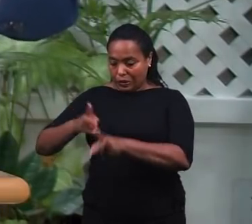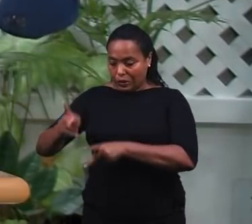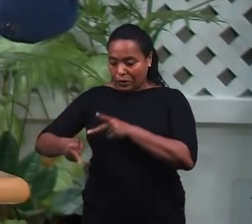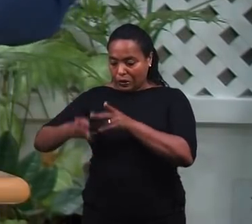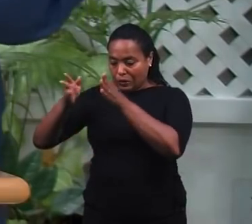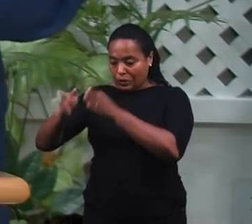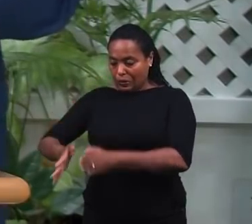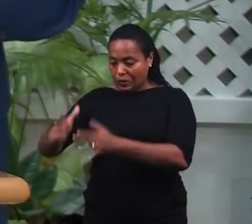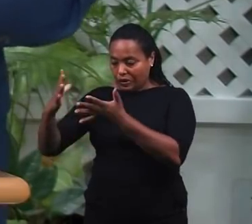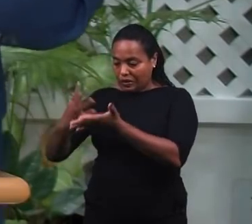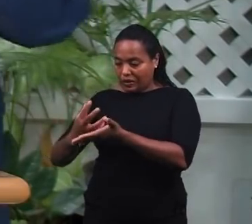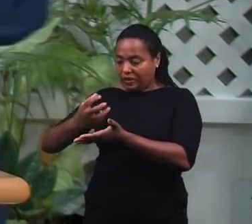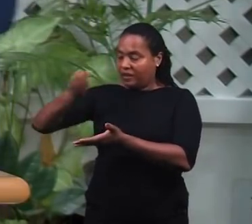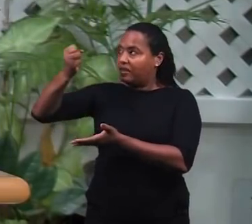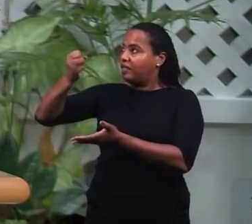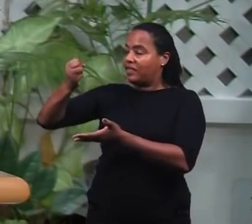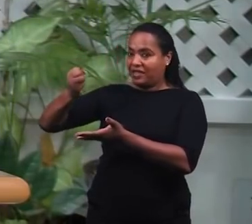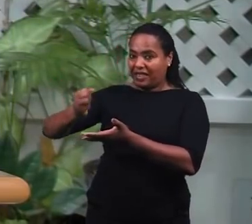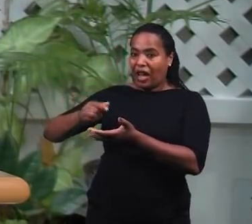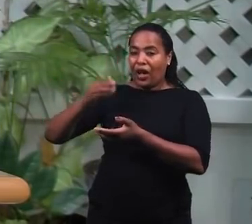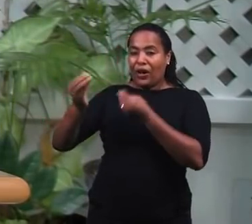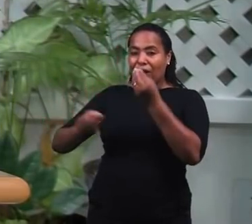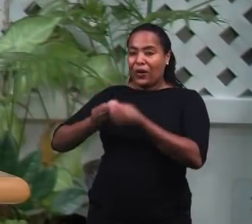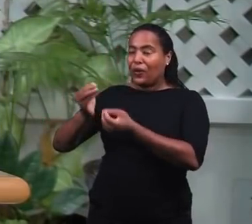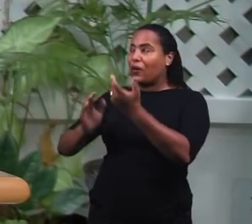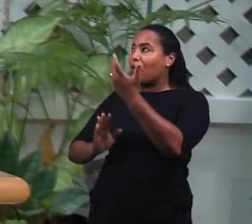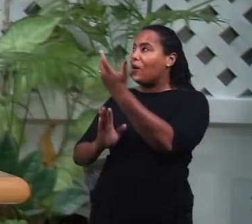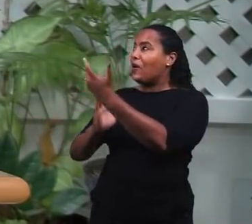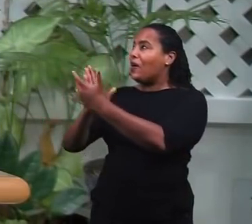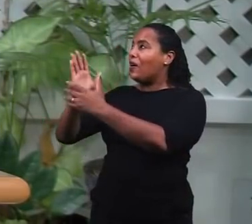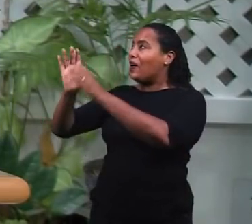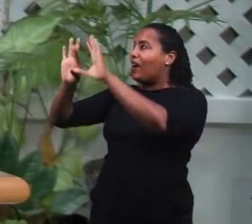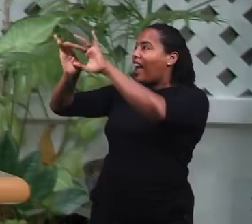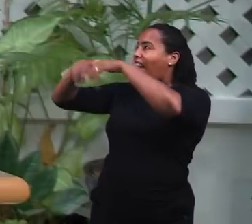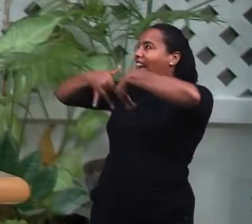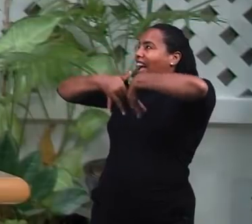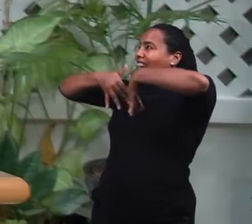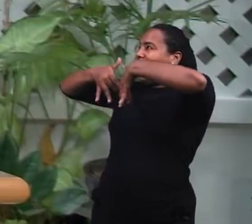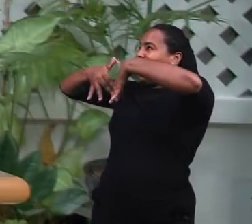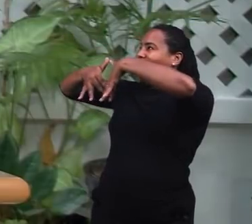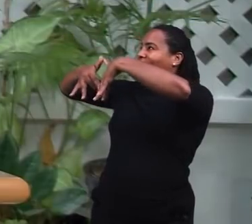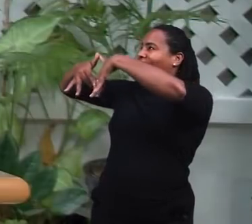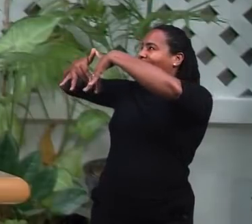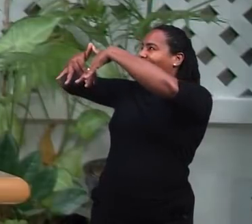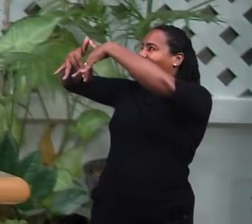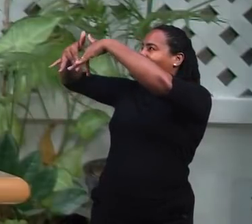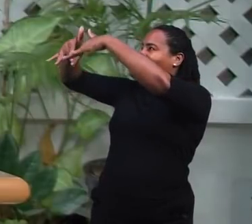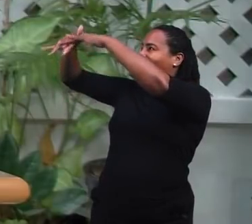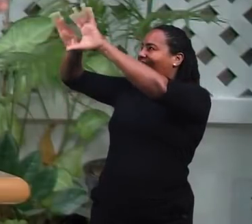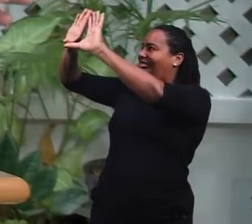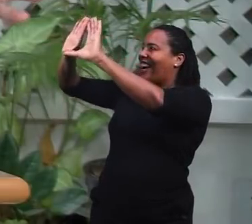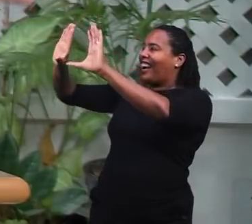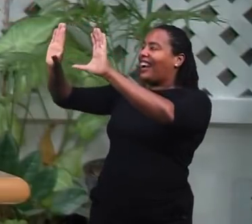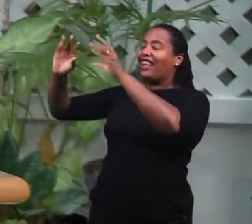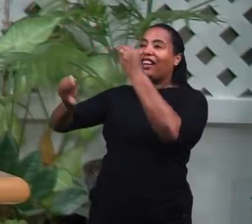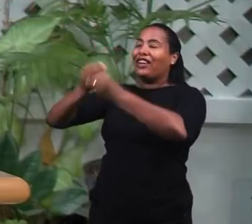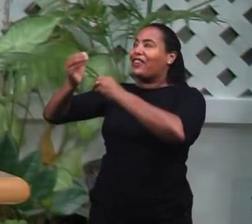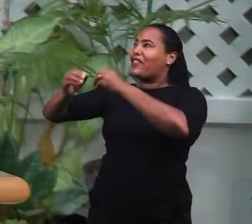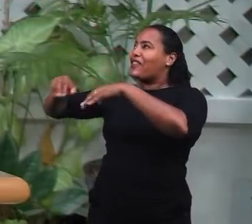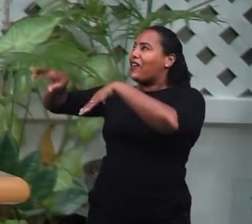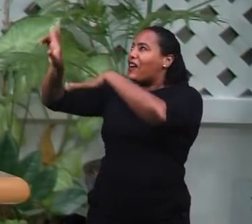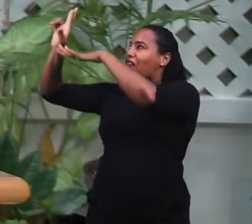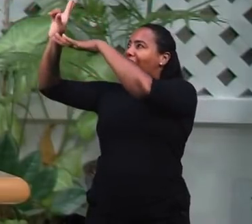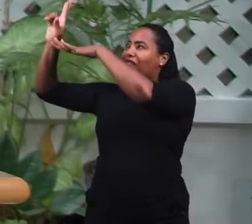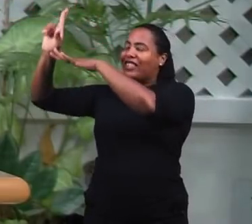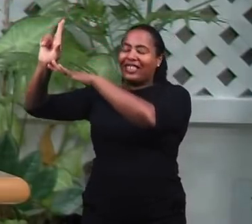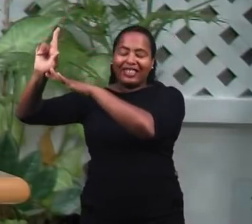na eternidade. A chegada da igreja da eternidade. A comemoração, observe, de